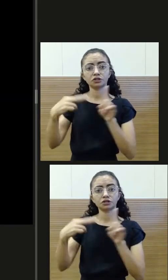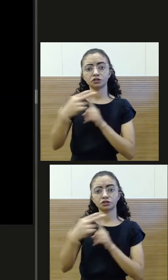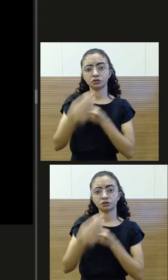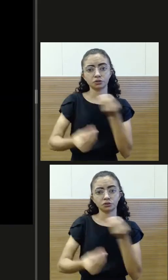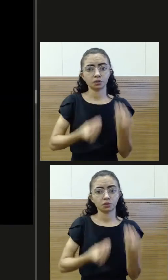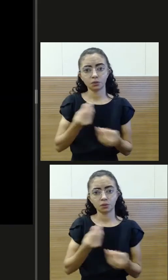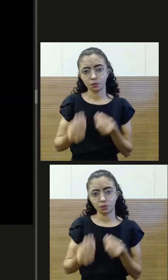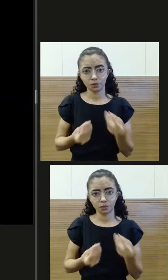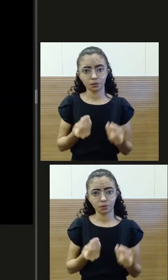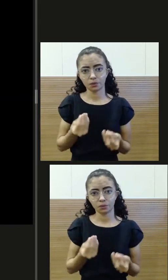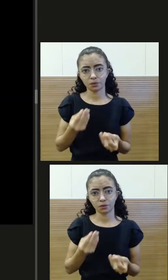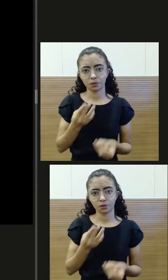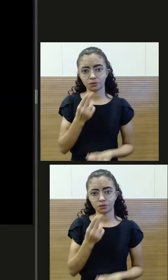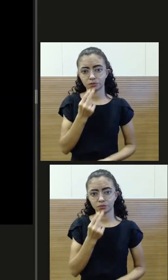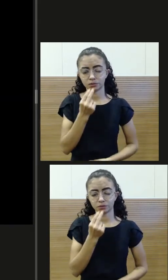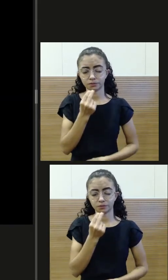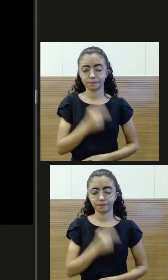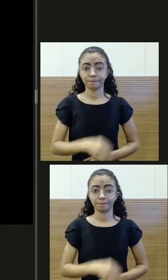Nenhuma ciência absoluta.